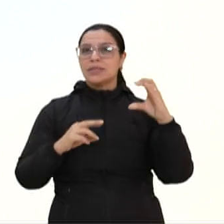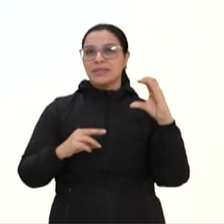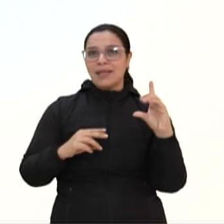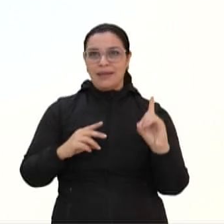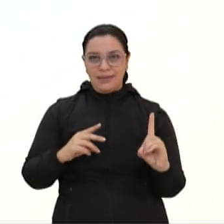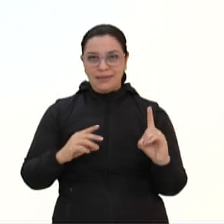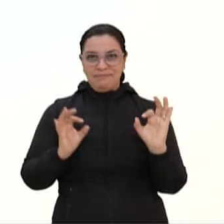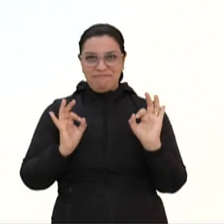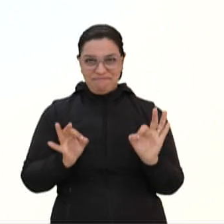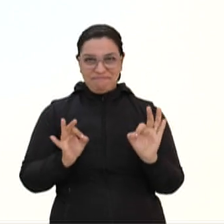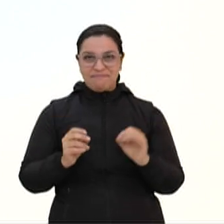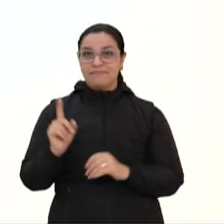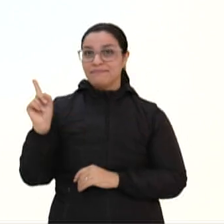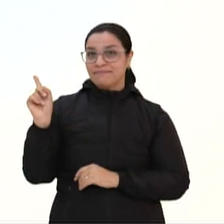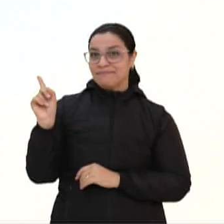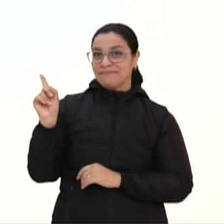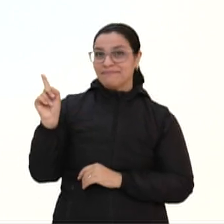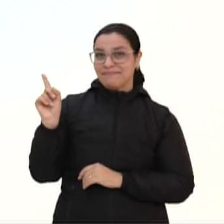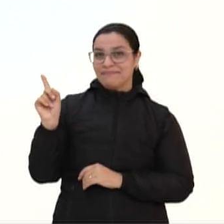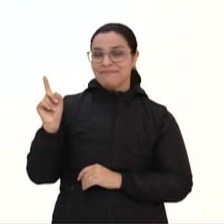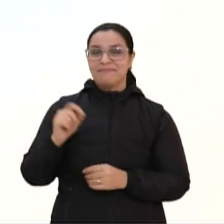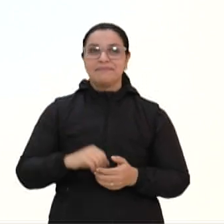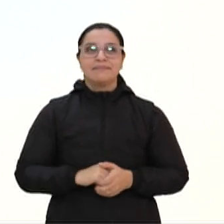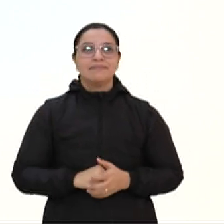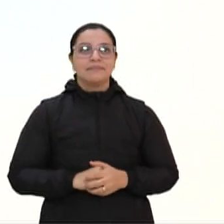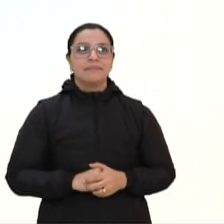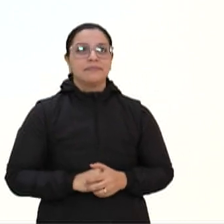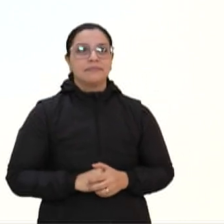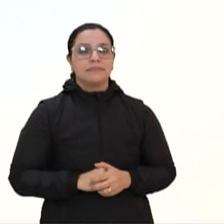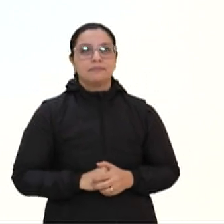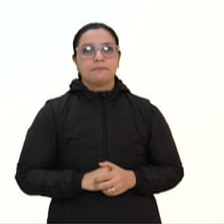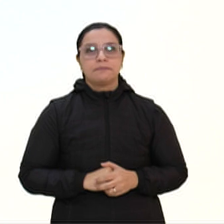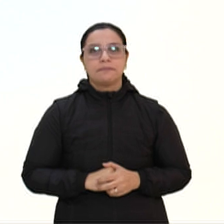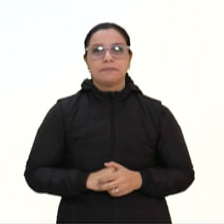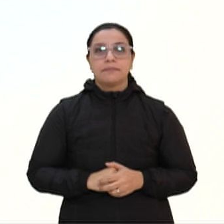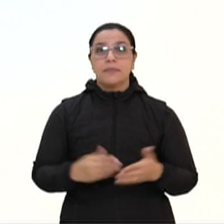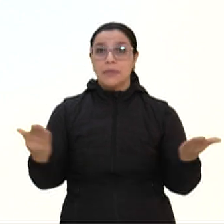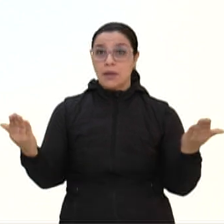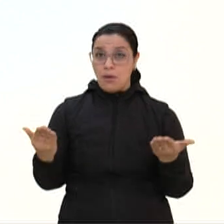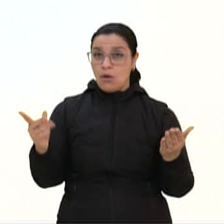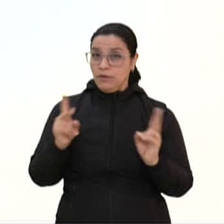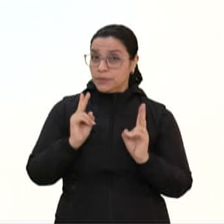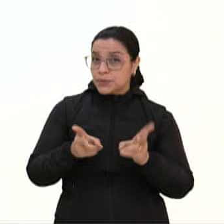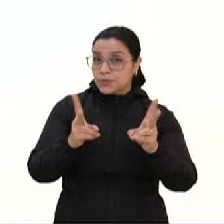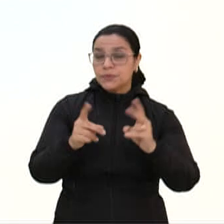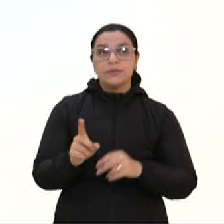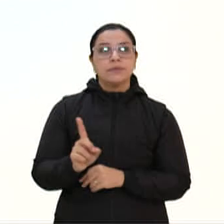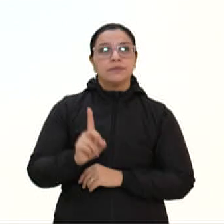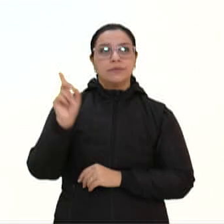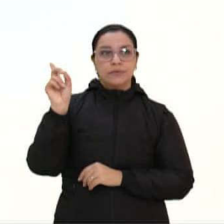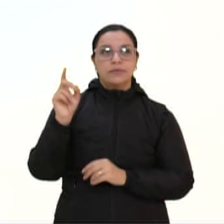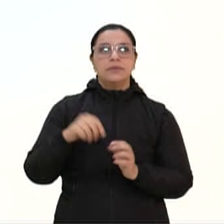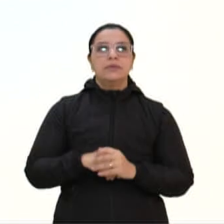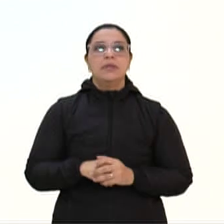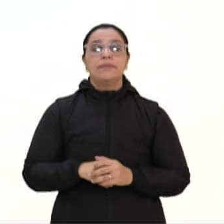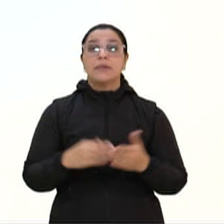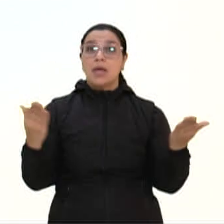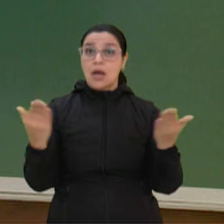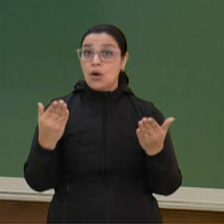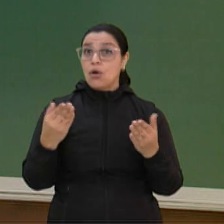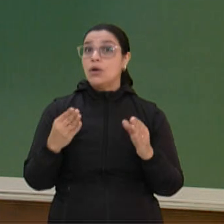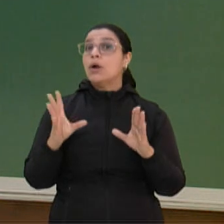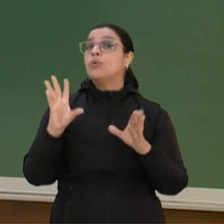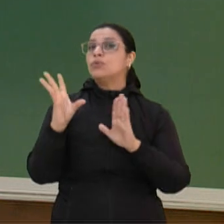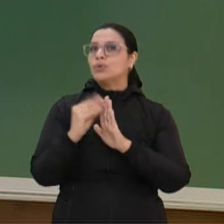corretas. A letra C e a letra D. Vamos lá? Vamos